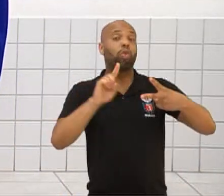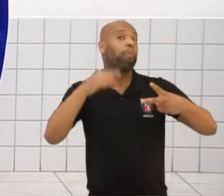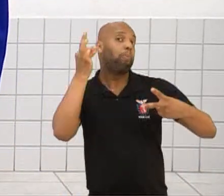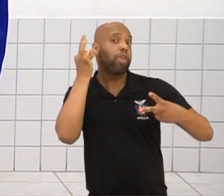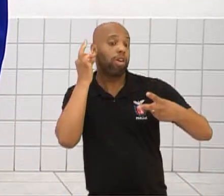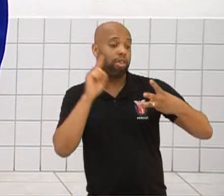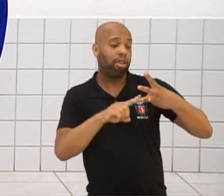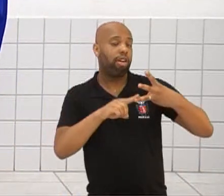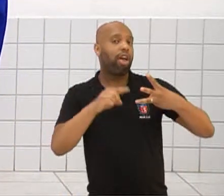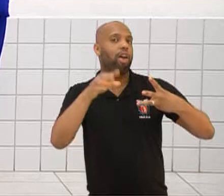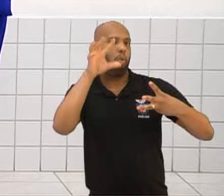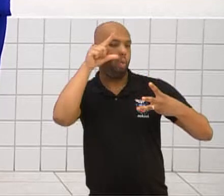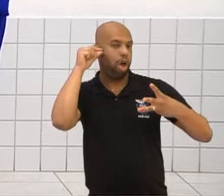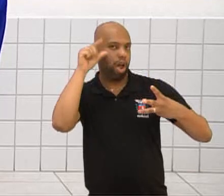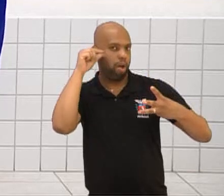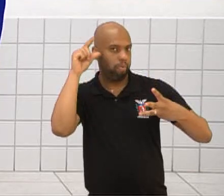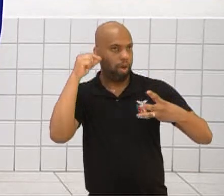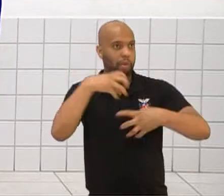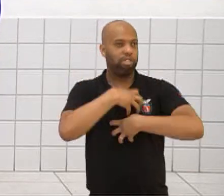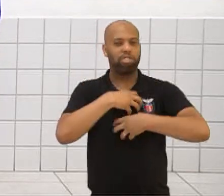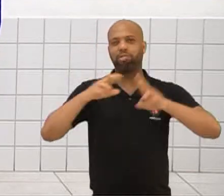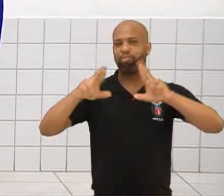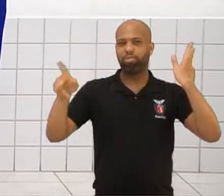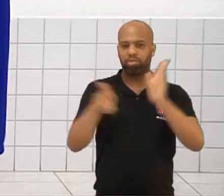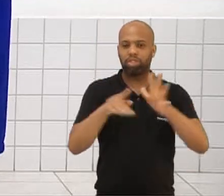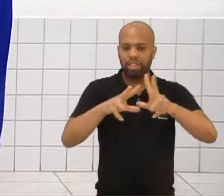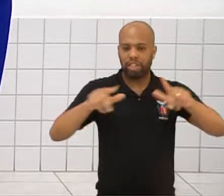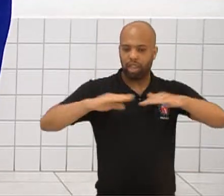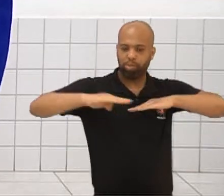como Planalto de Guarapuava. Correto, professor? Isso, muito